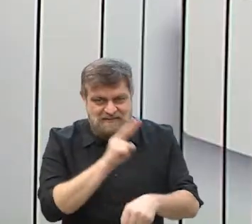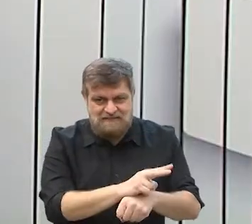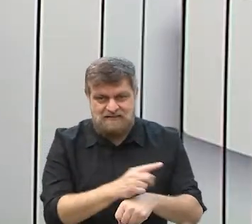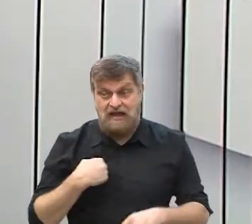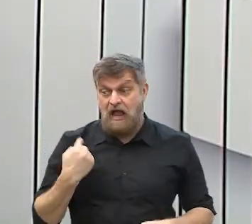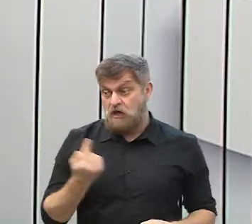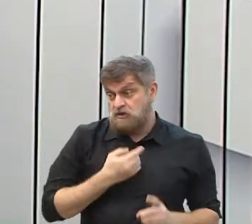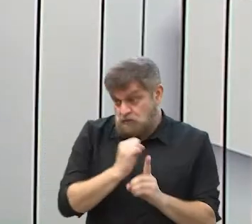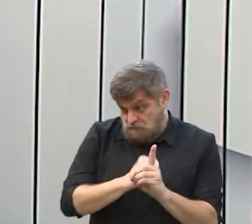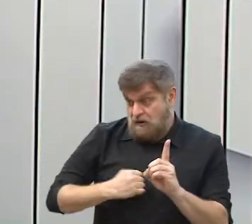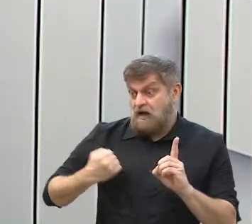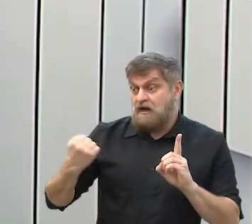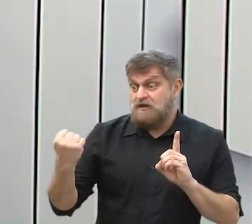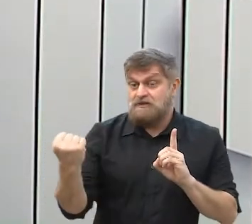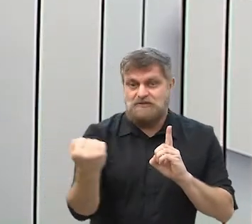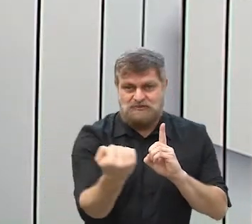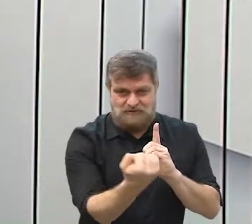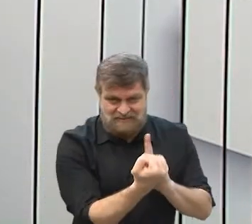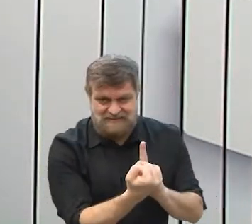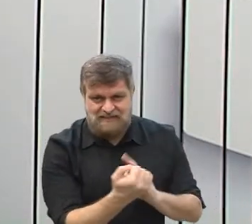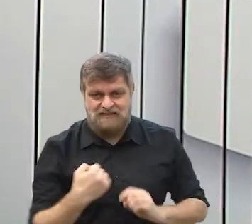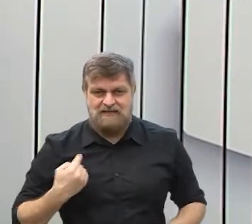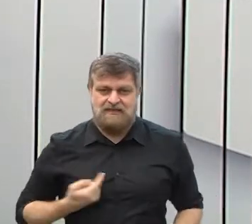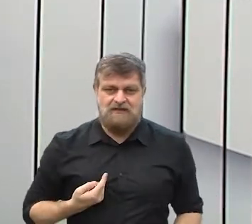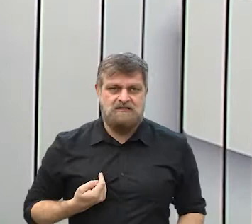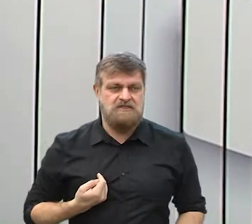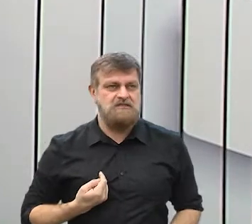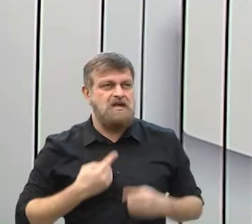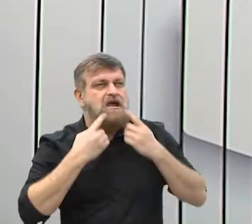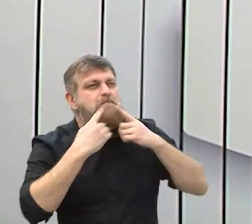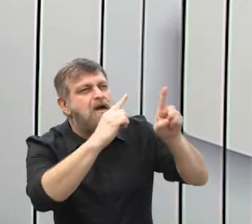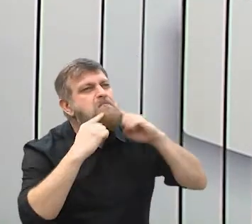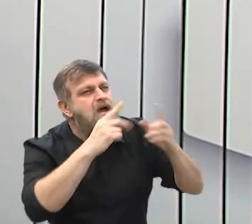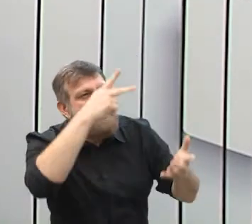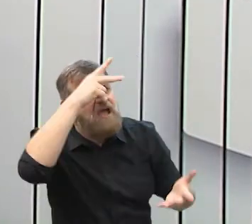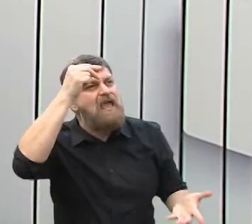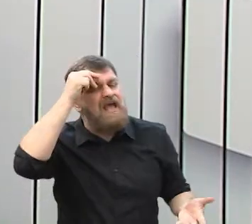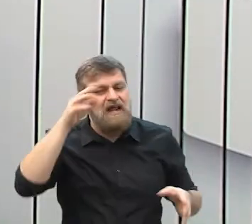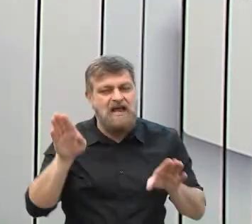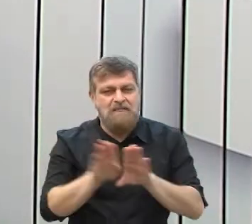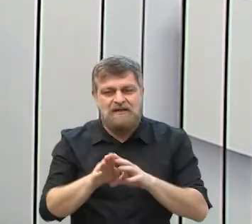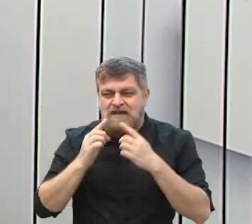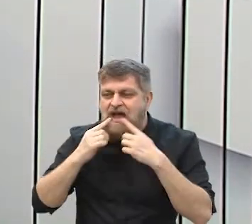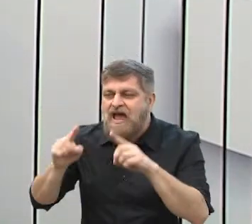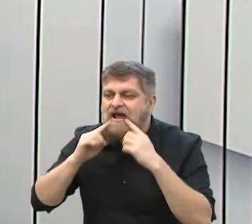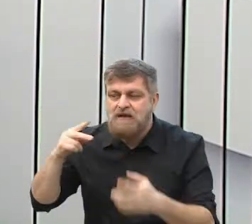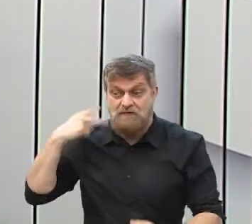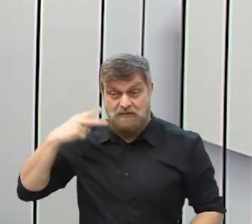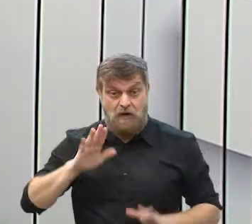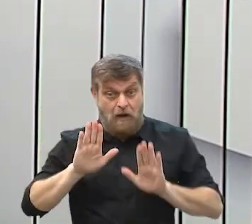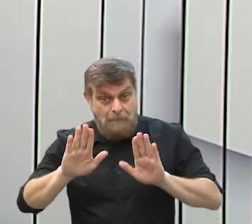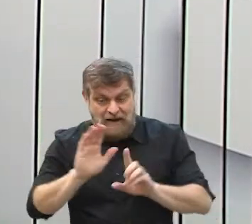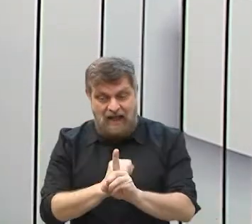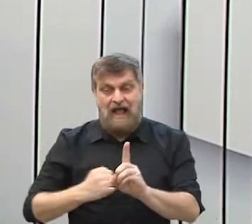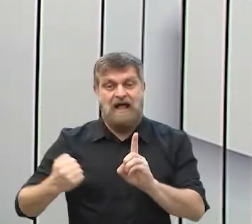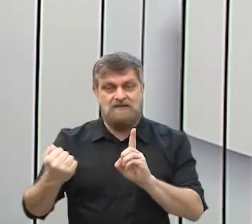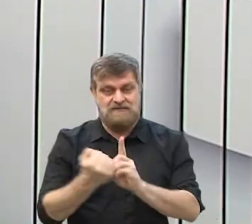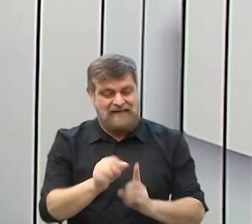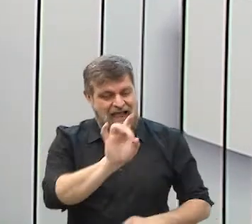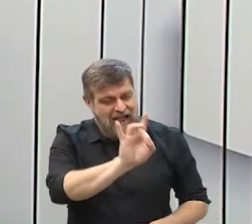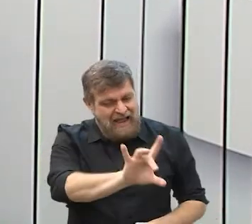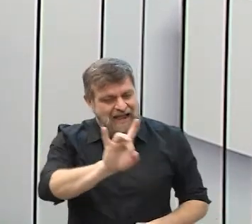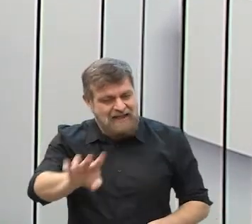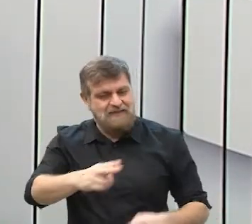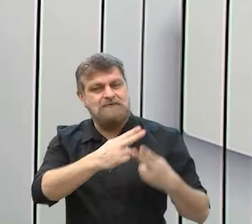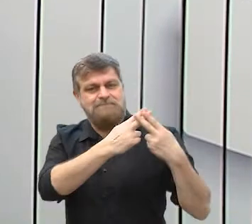em sociedade, né? Então a gente cobra muitas vezes do executivo, dos nossos governantes, mas a sociedade também precisa fazer a sua parte